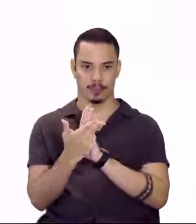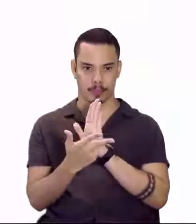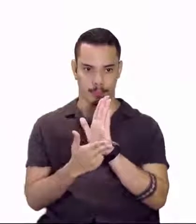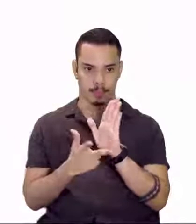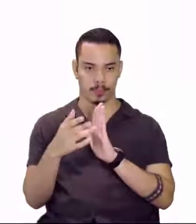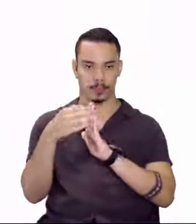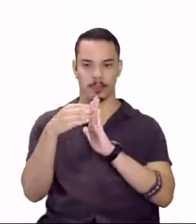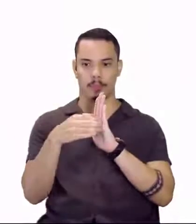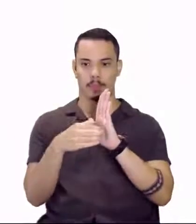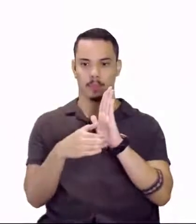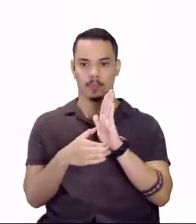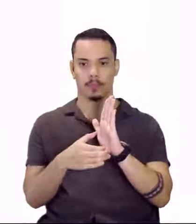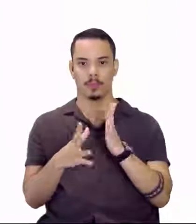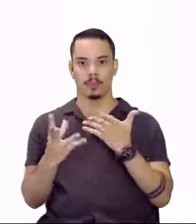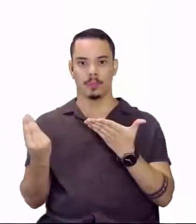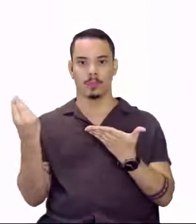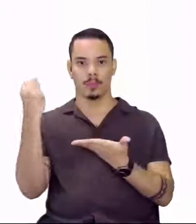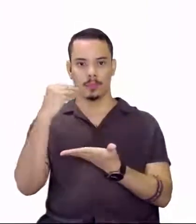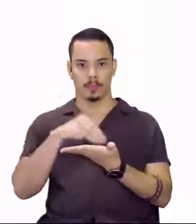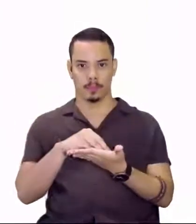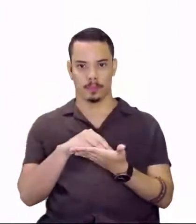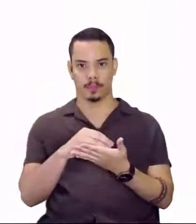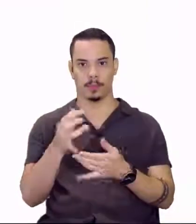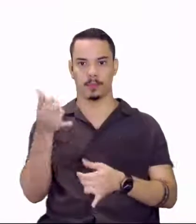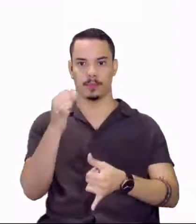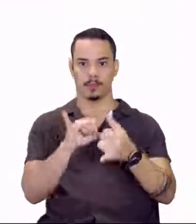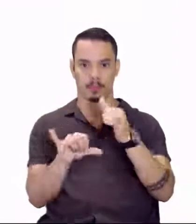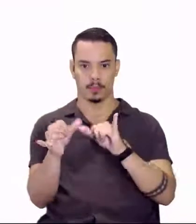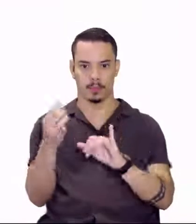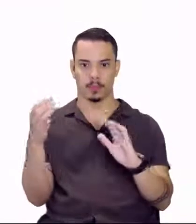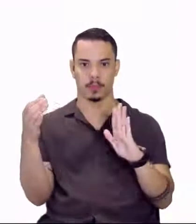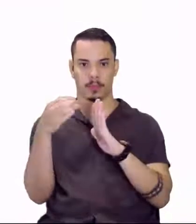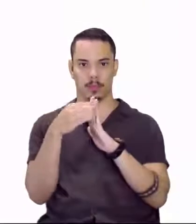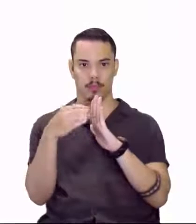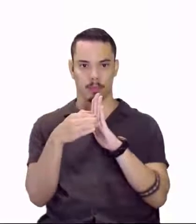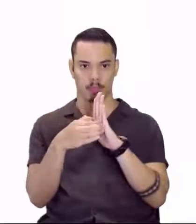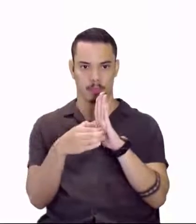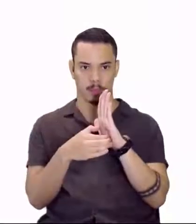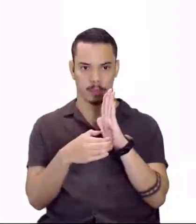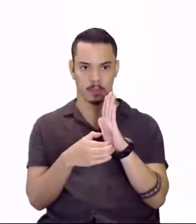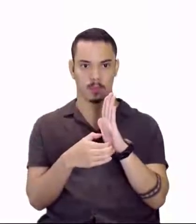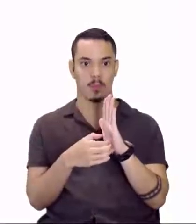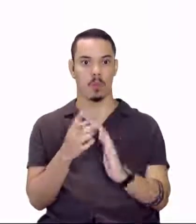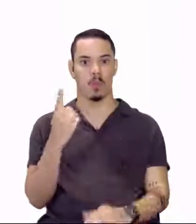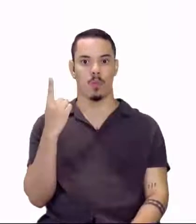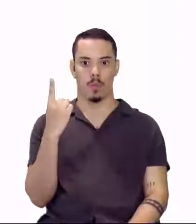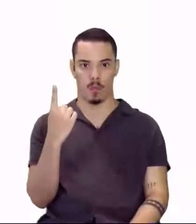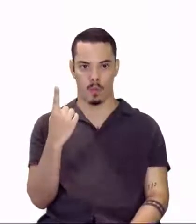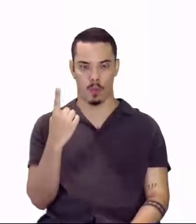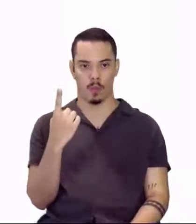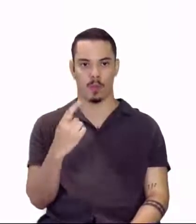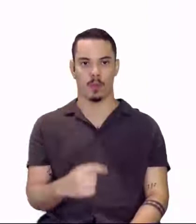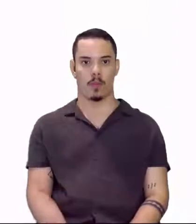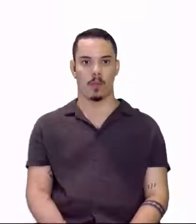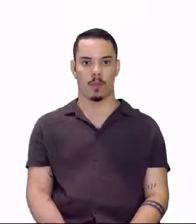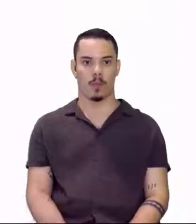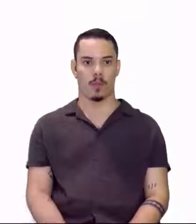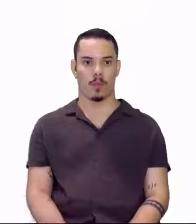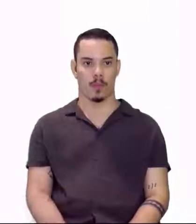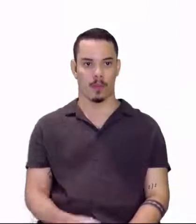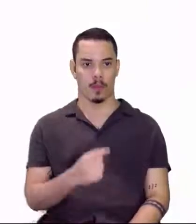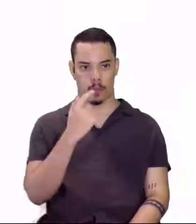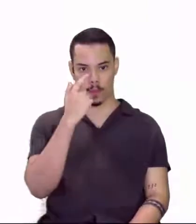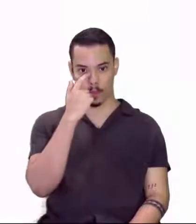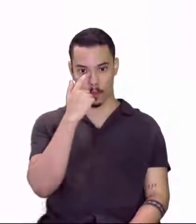a posição dos elementos químicos. Então, na família 1, ou seja, na coluna 1, ou grupo